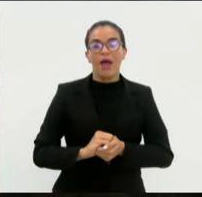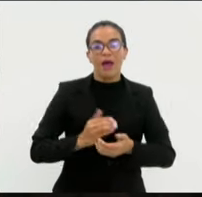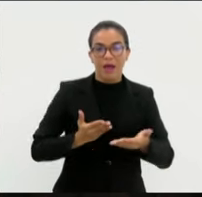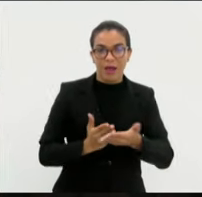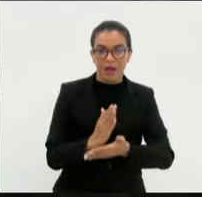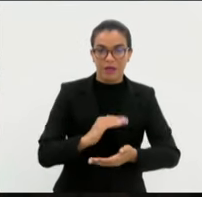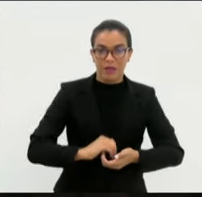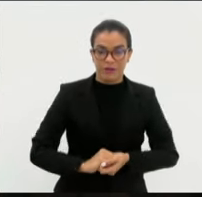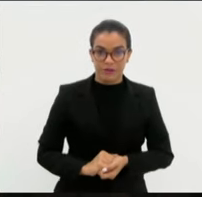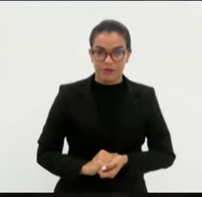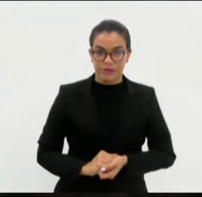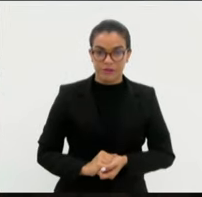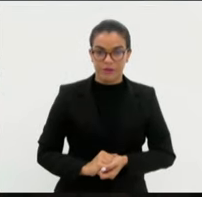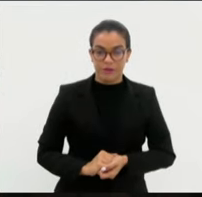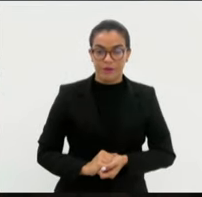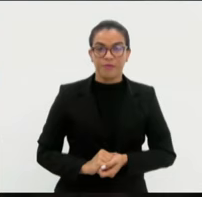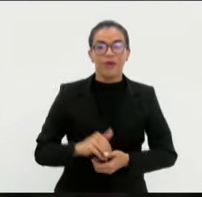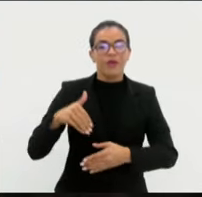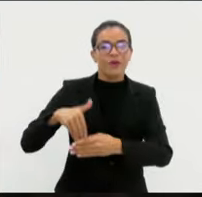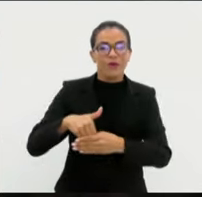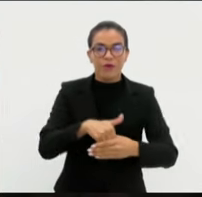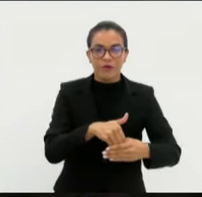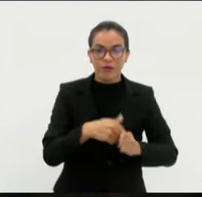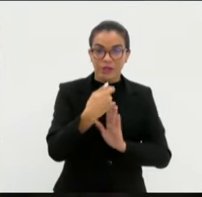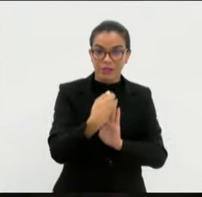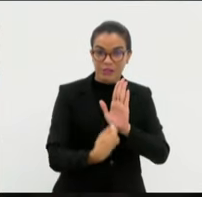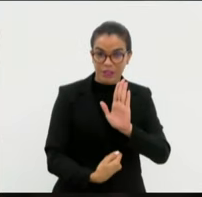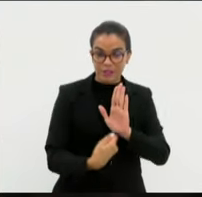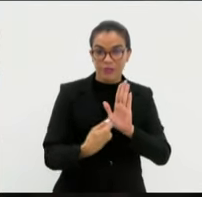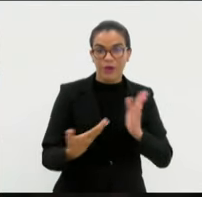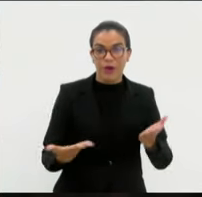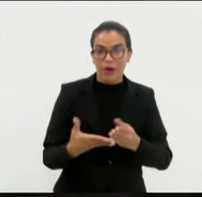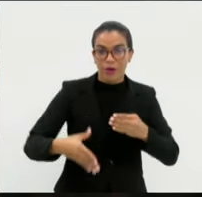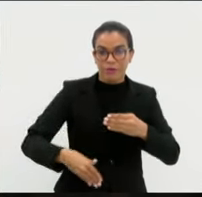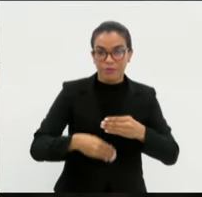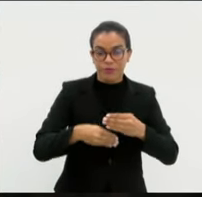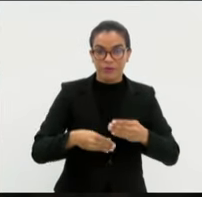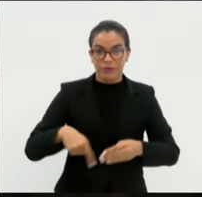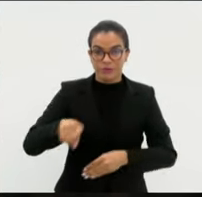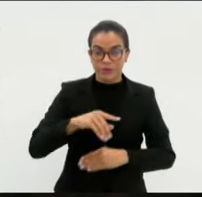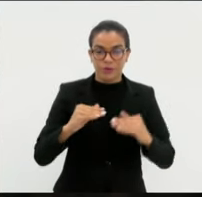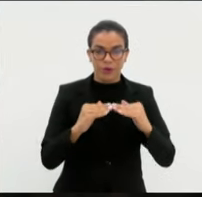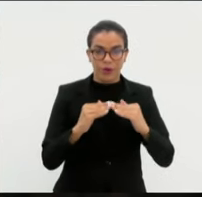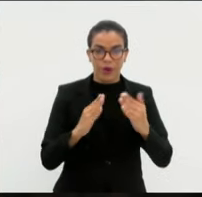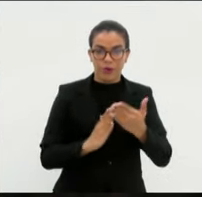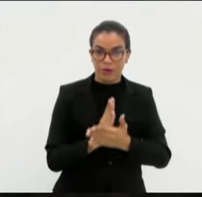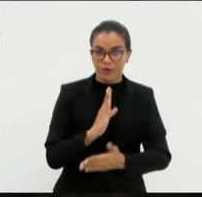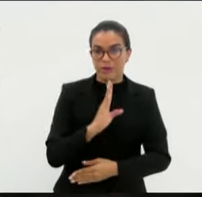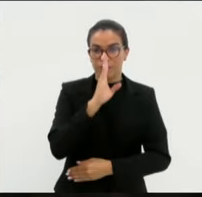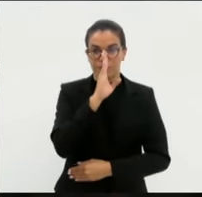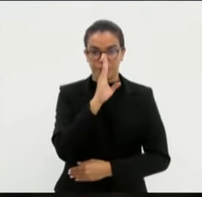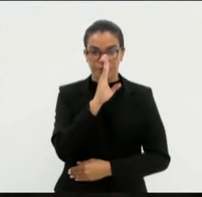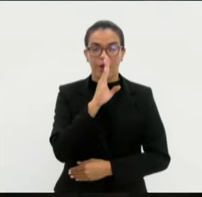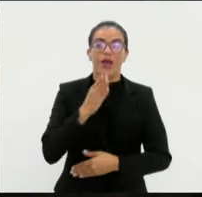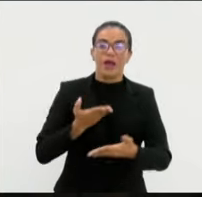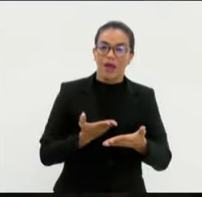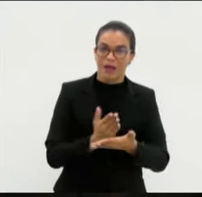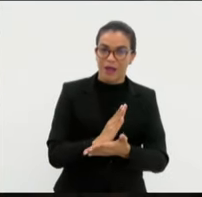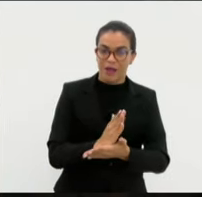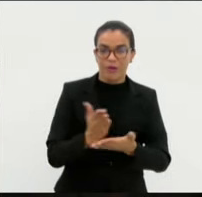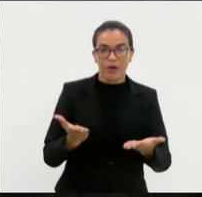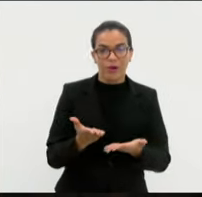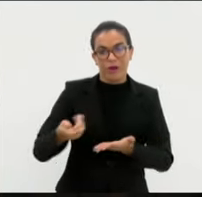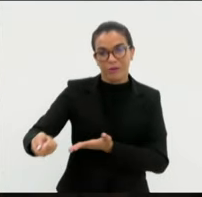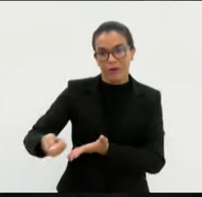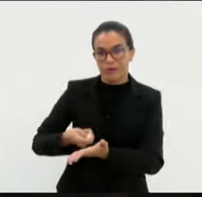Aprovado. Em votação, redação do vencido, assim emendado. Senhores que aprovam, permaneçam como estão. Aprovado.